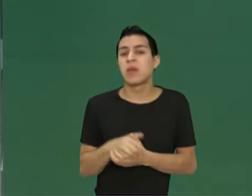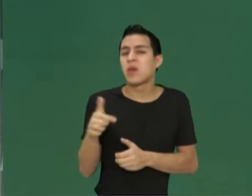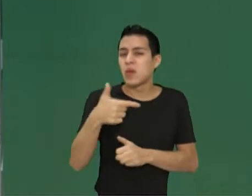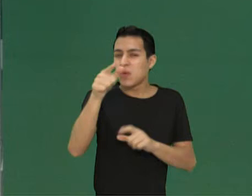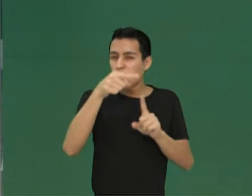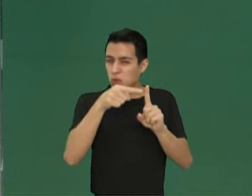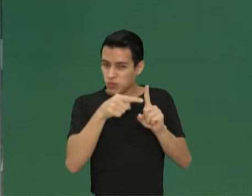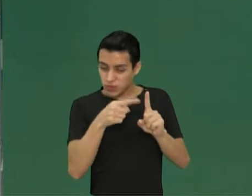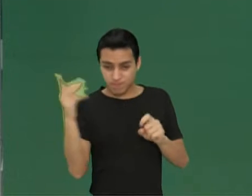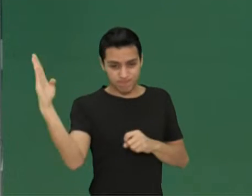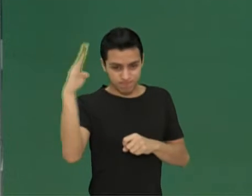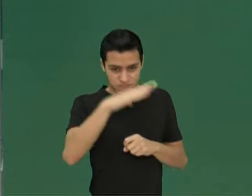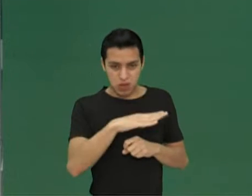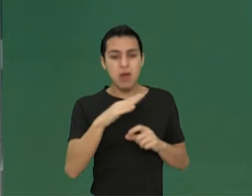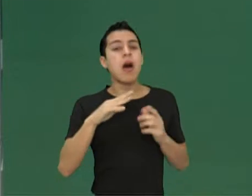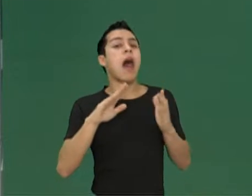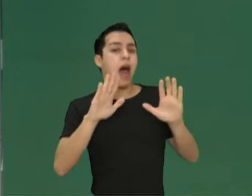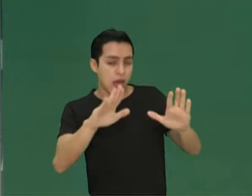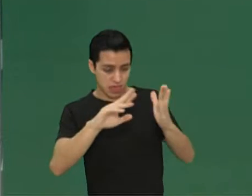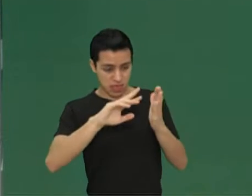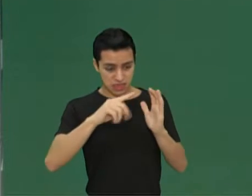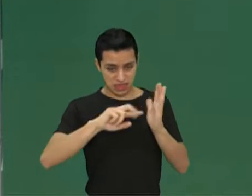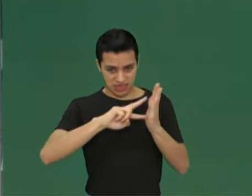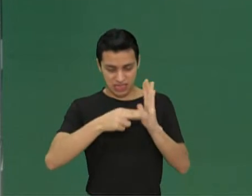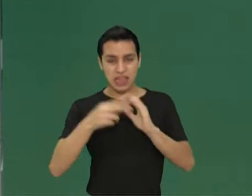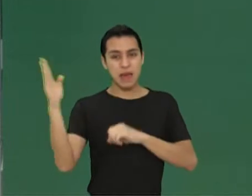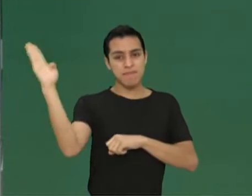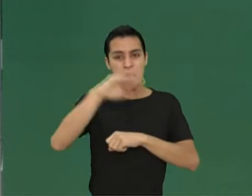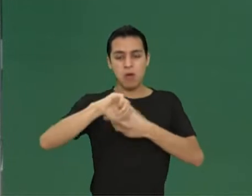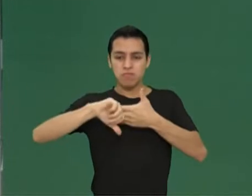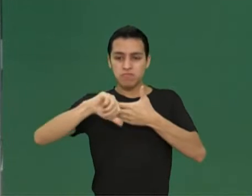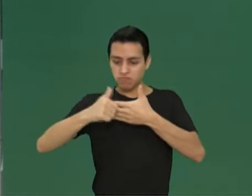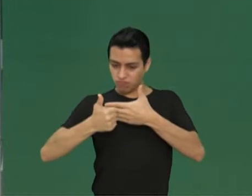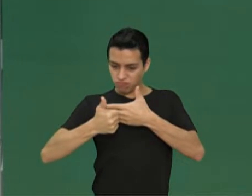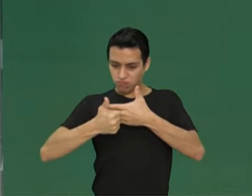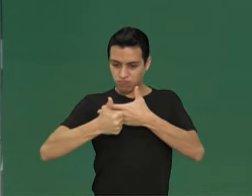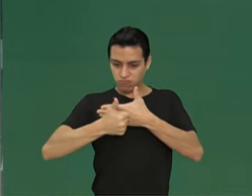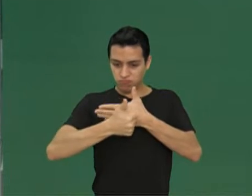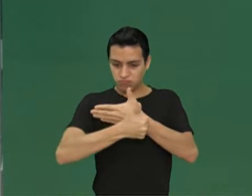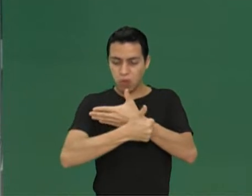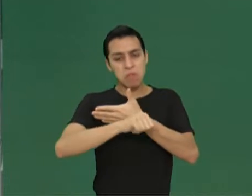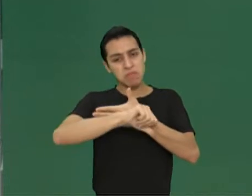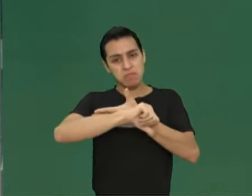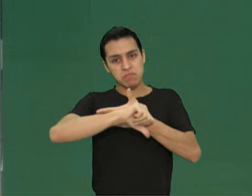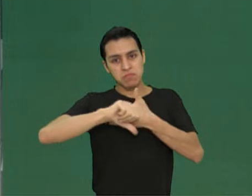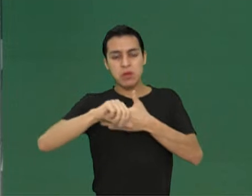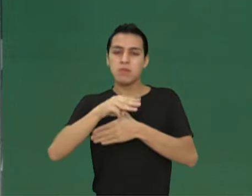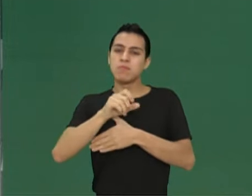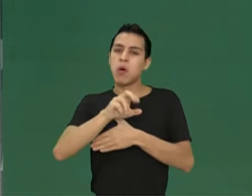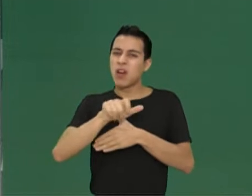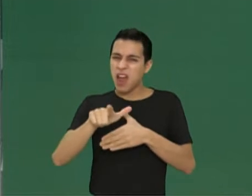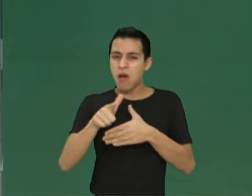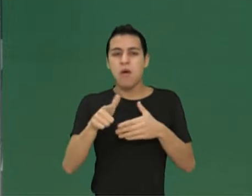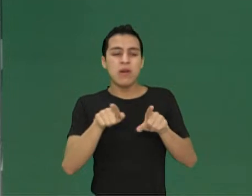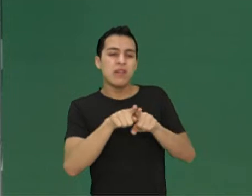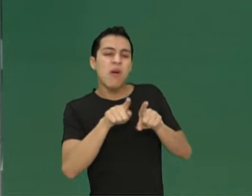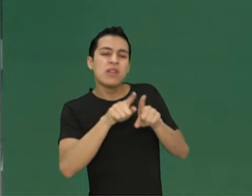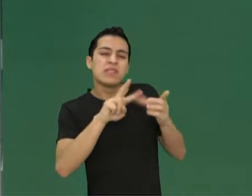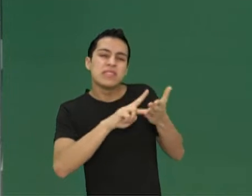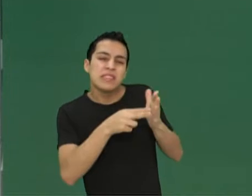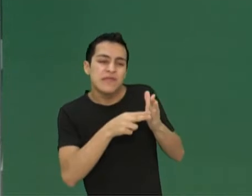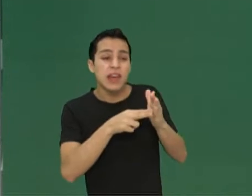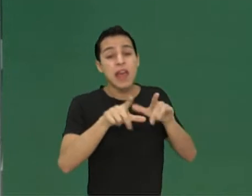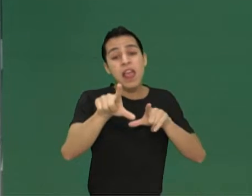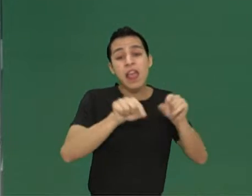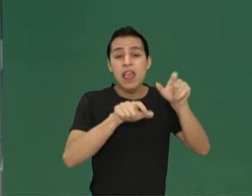de mal, né, esse seria o mal moral para Santo Agostinho, esse é fruto das escolhas erradas do ser humano.